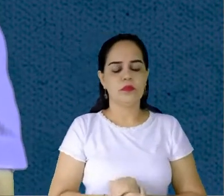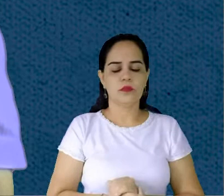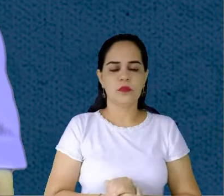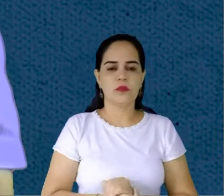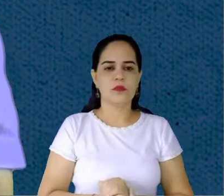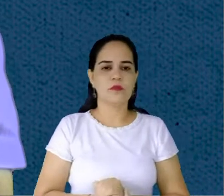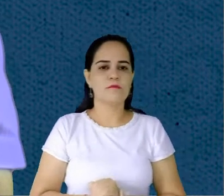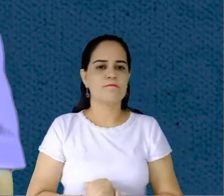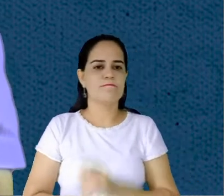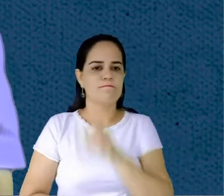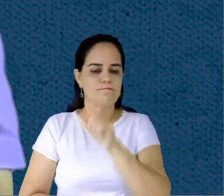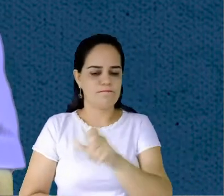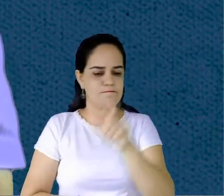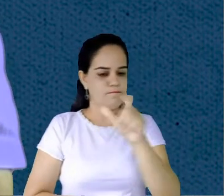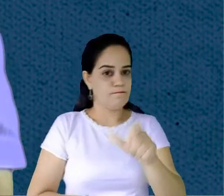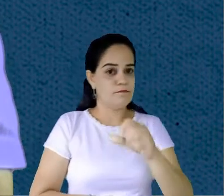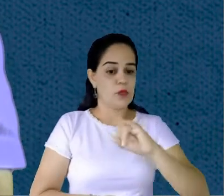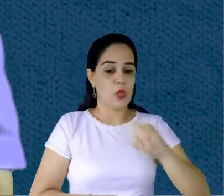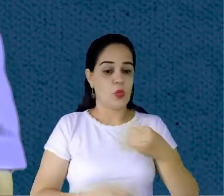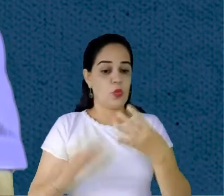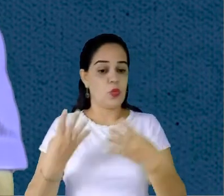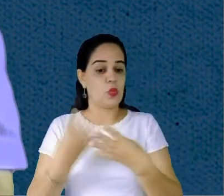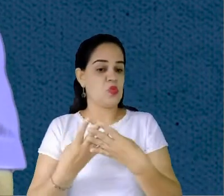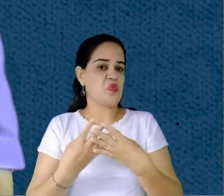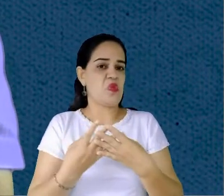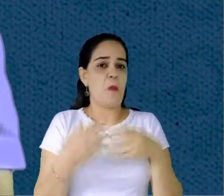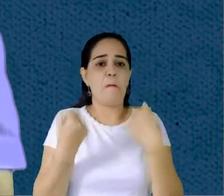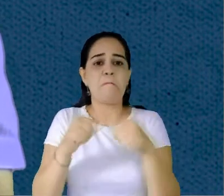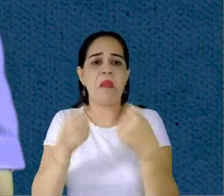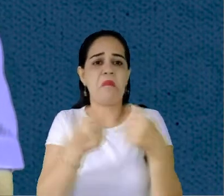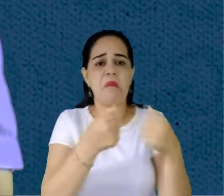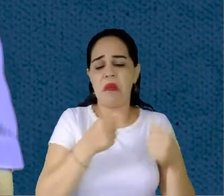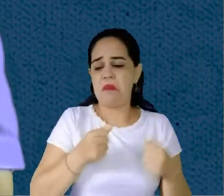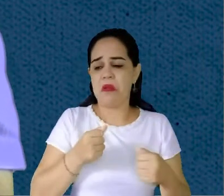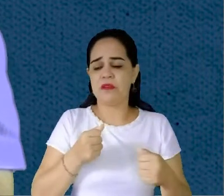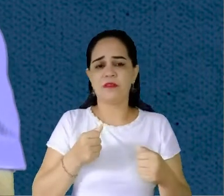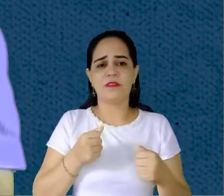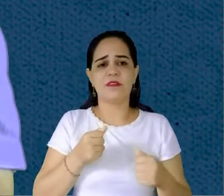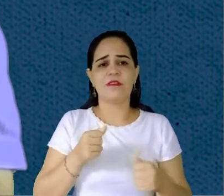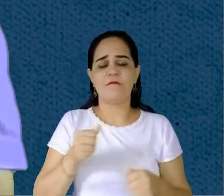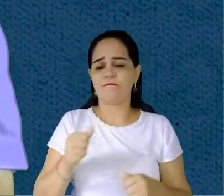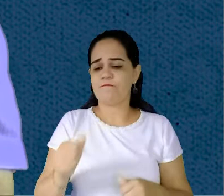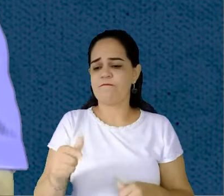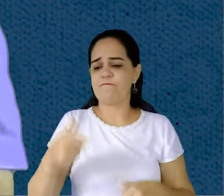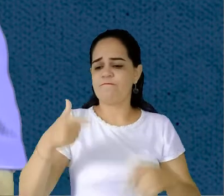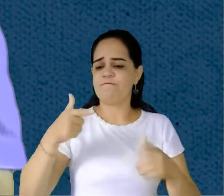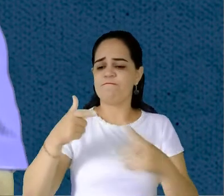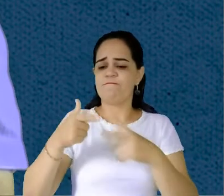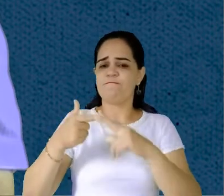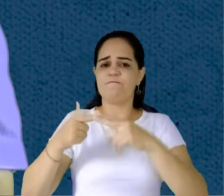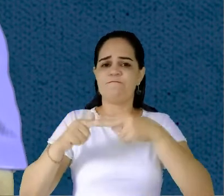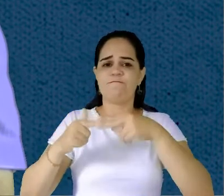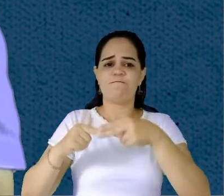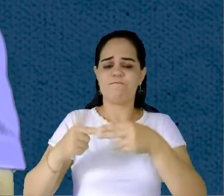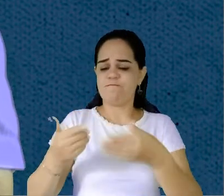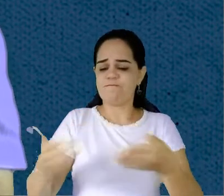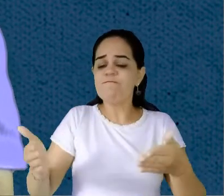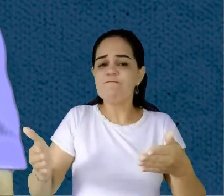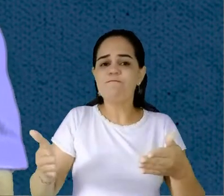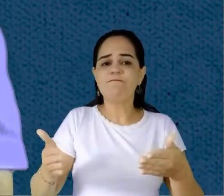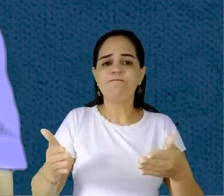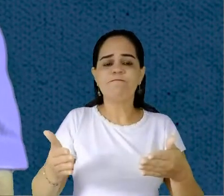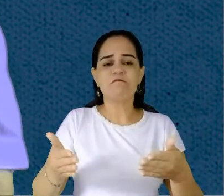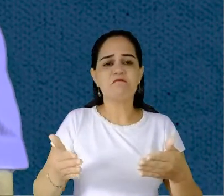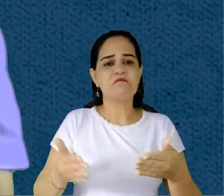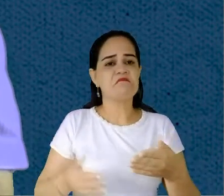chegaram dizendo para os cristãos na Antioquia que se não se circuncidavam, eles